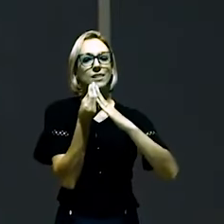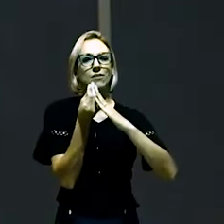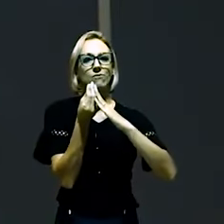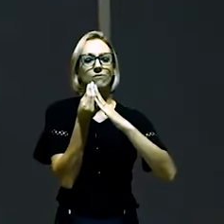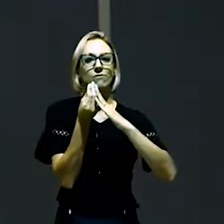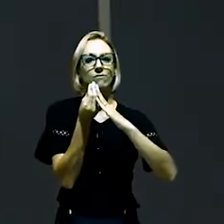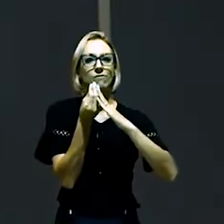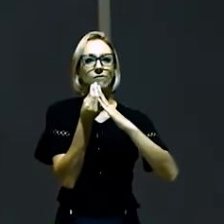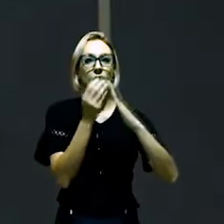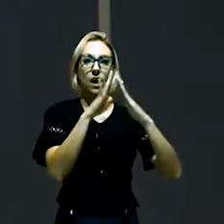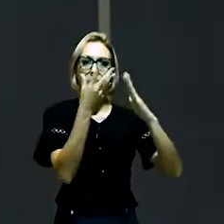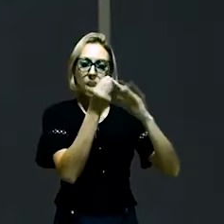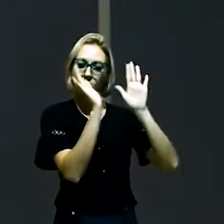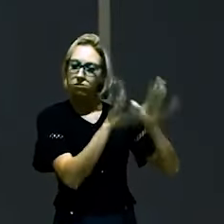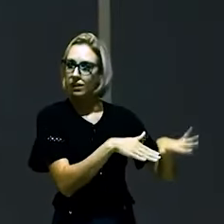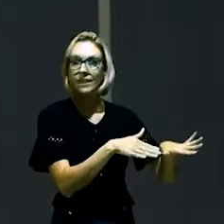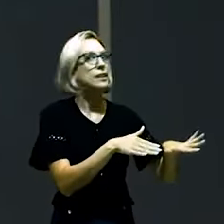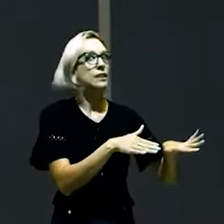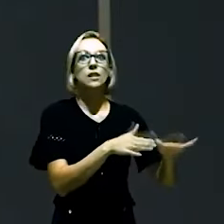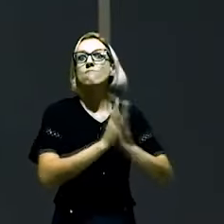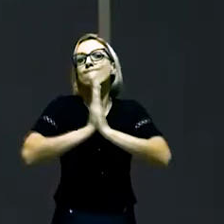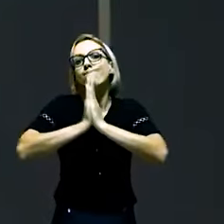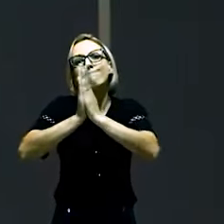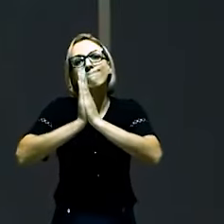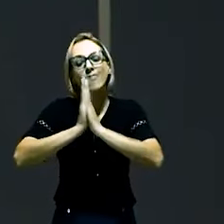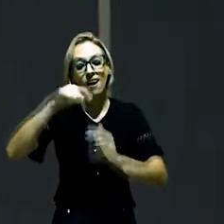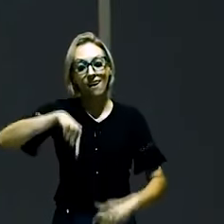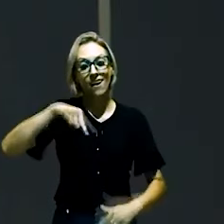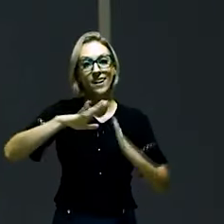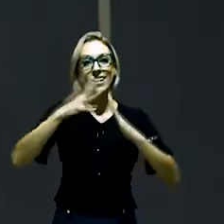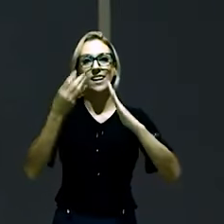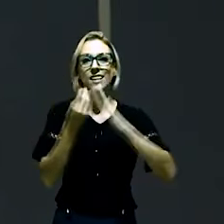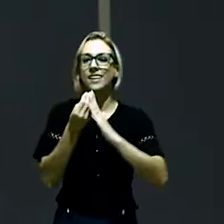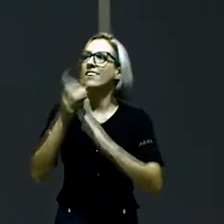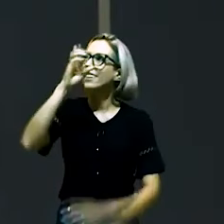na sua vida, porque aqui é o lugar onde Deus trata com você.